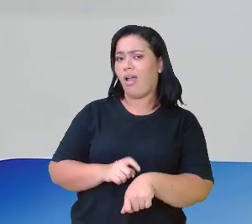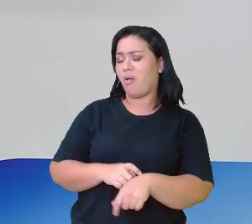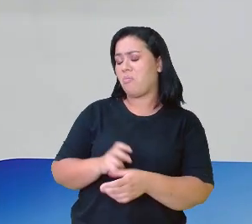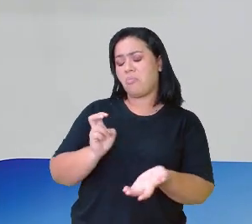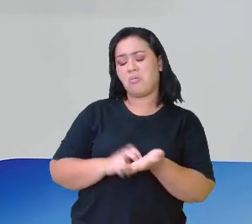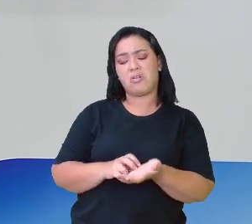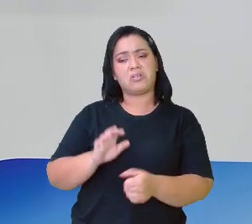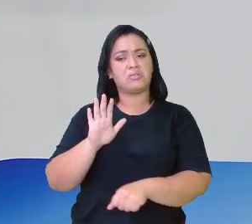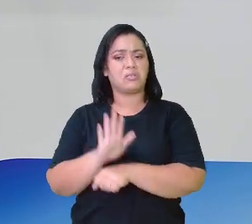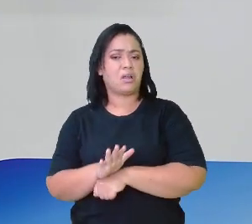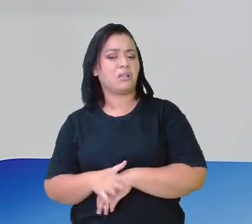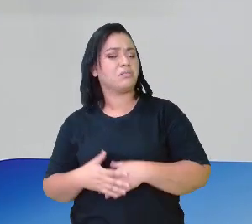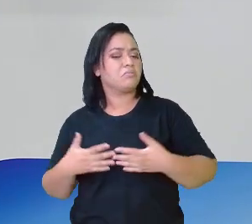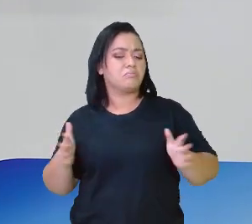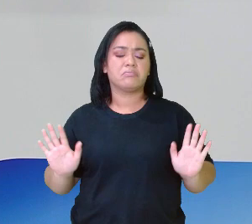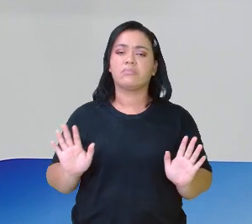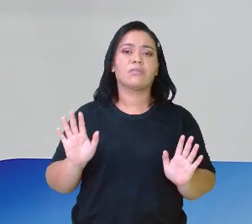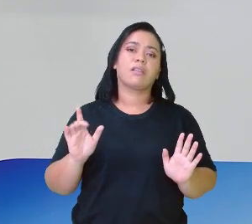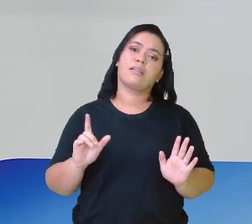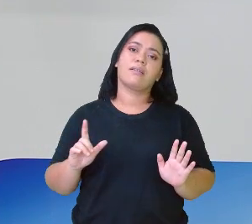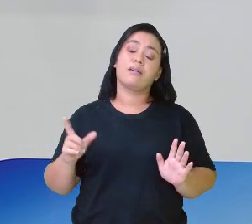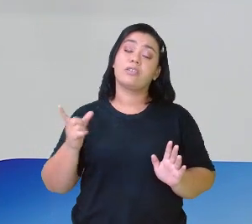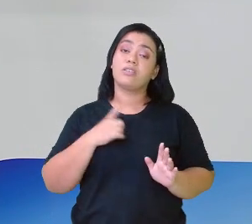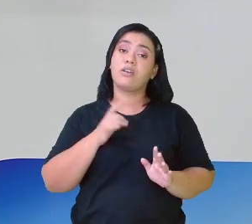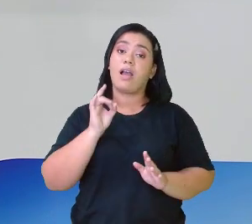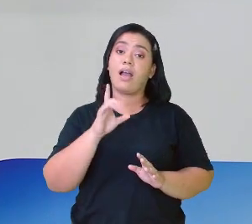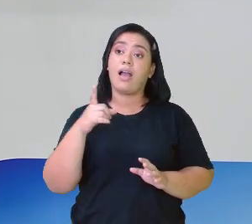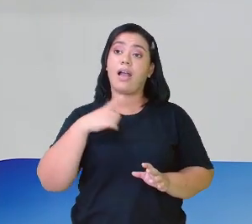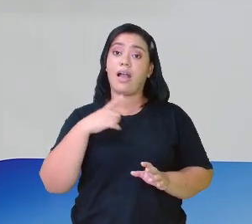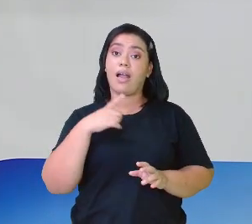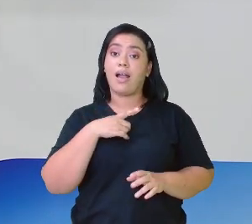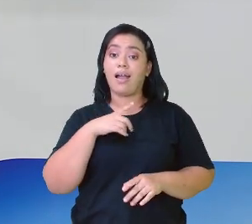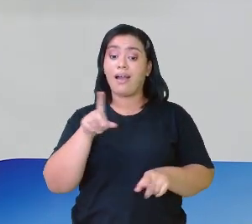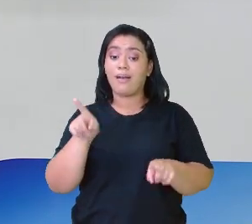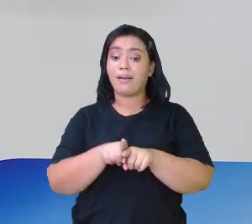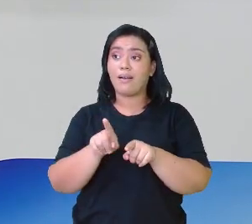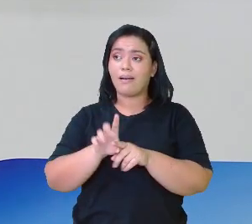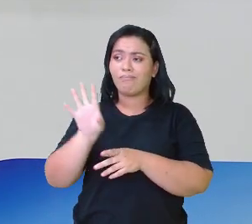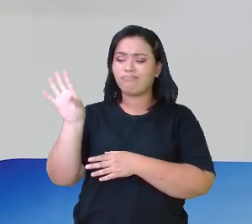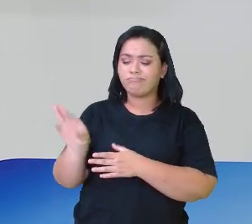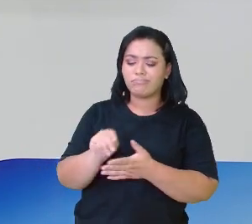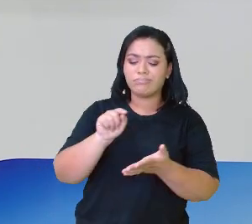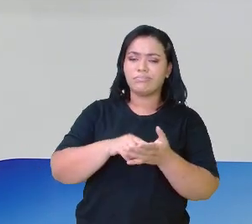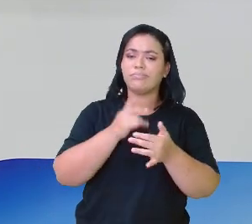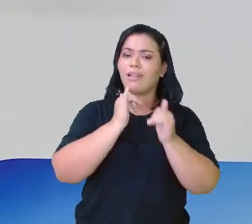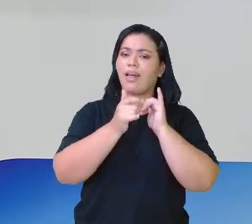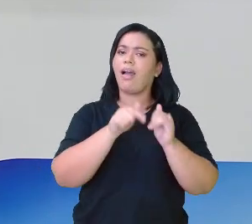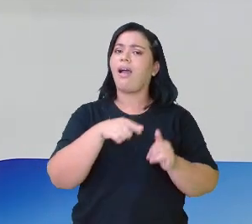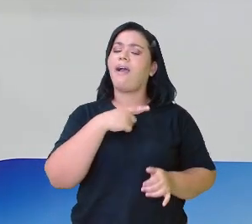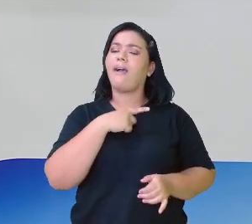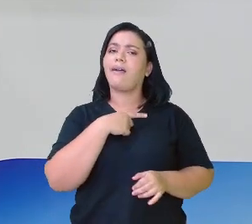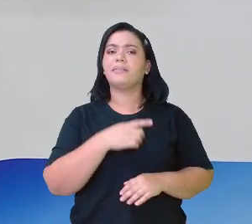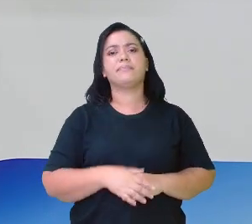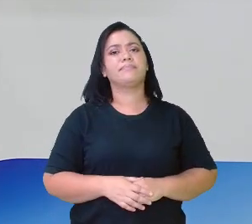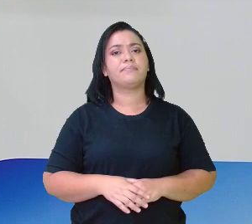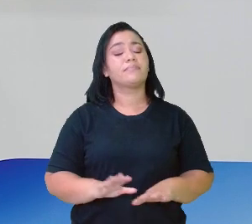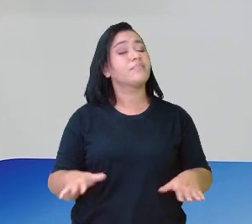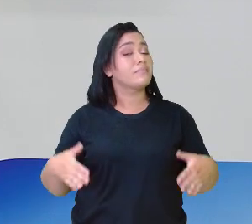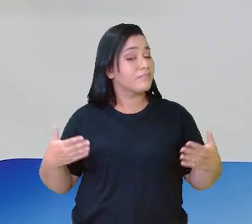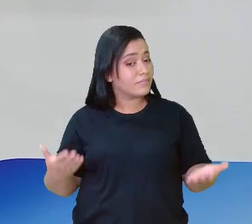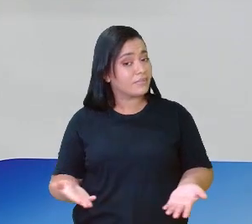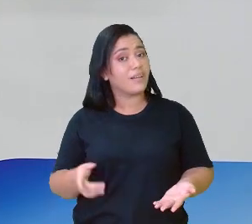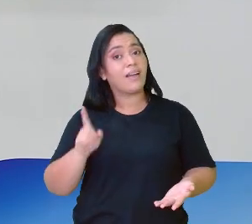dia, à tarde, é só ter a plataforma lá de streaming do canal de TV que aquela novela está passando. Então isso dá